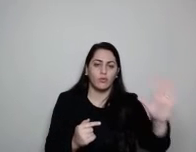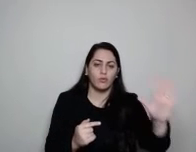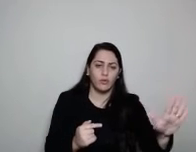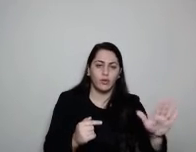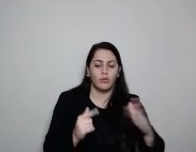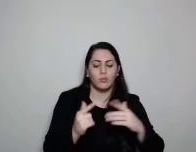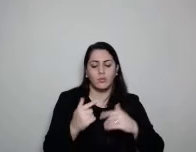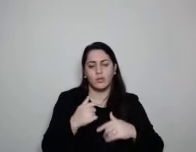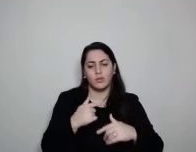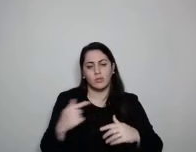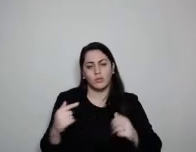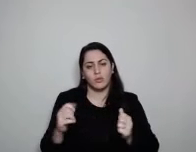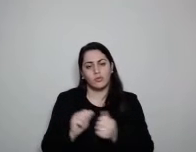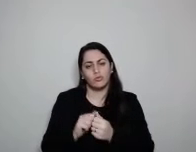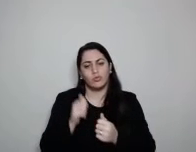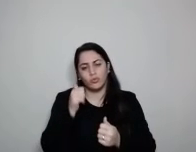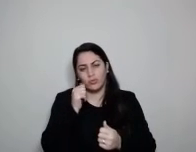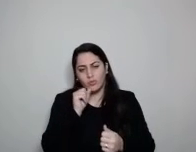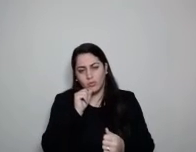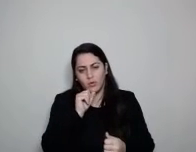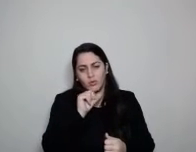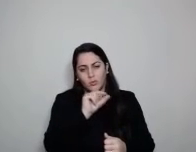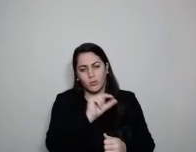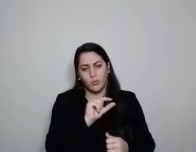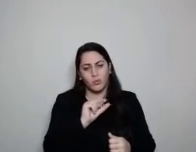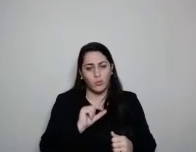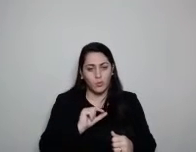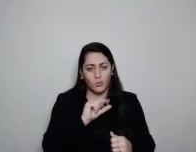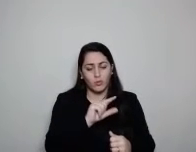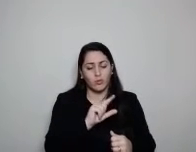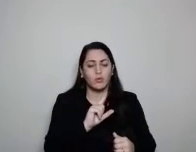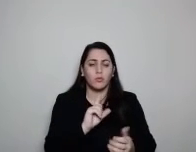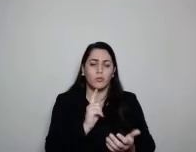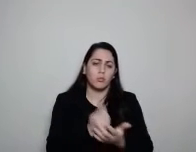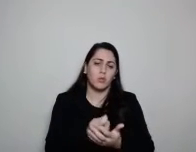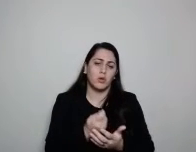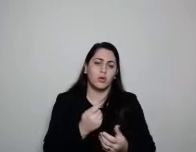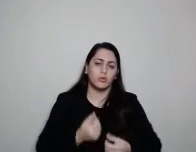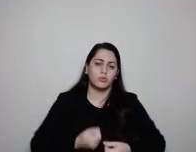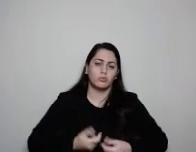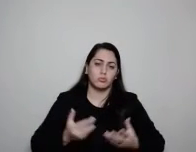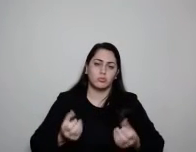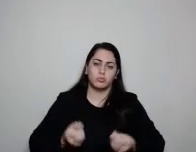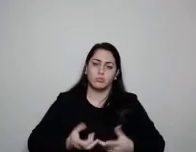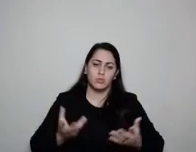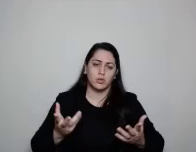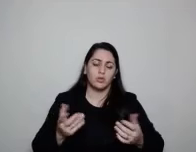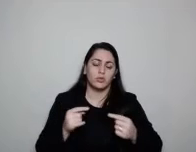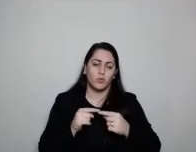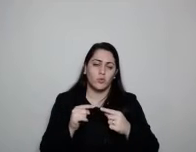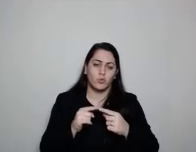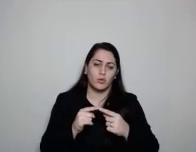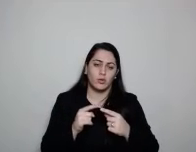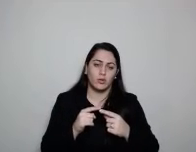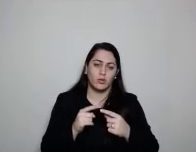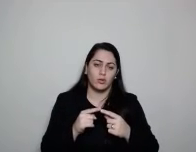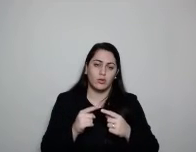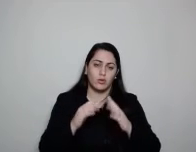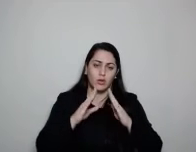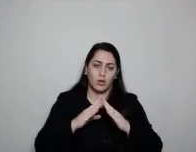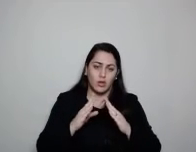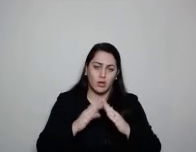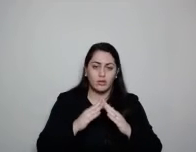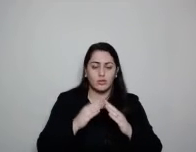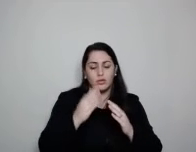custeio, né, das despesas relacionadas à moradia e alimentação de forma igualitária. E